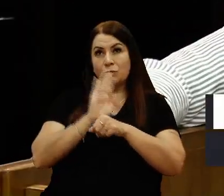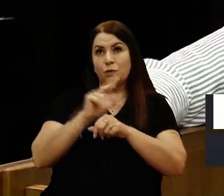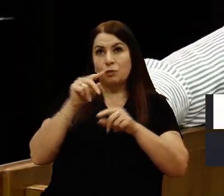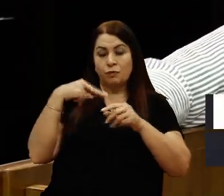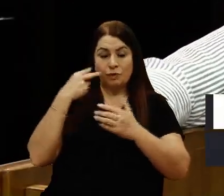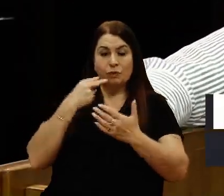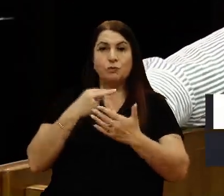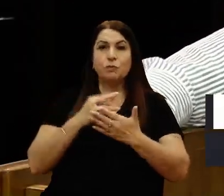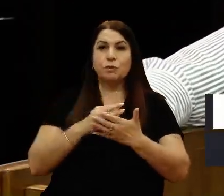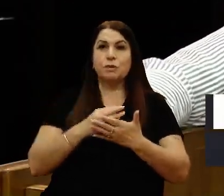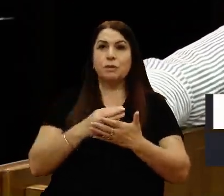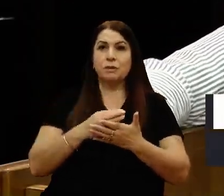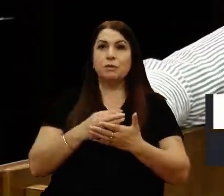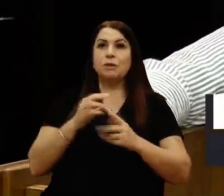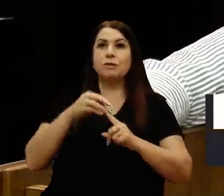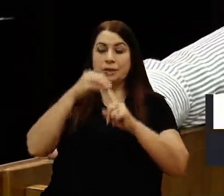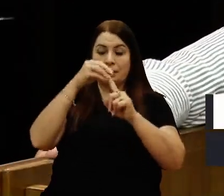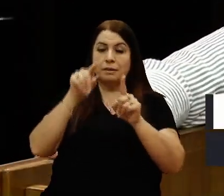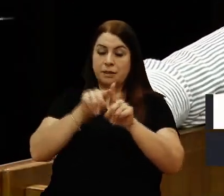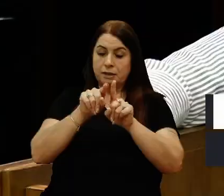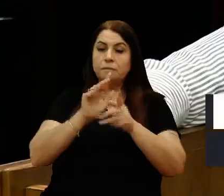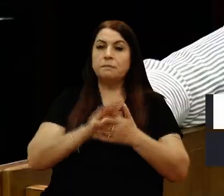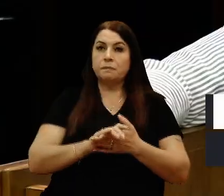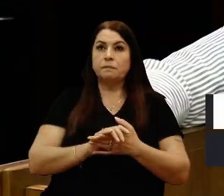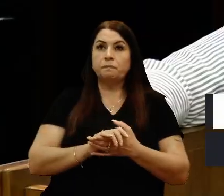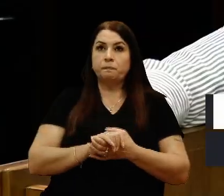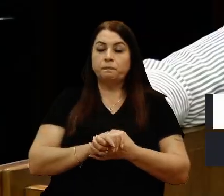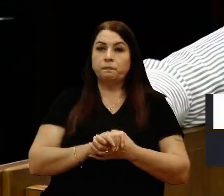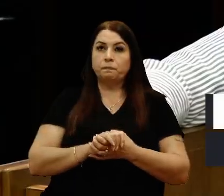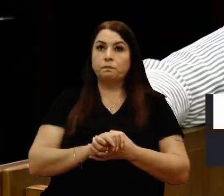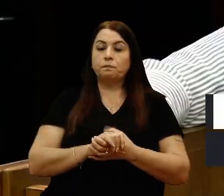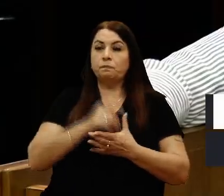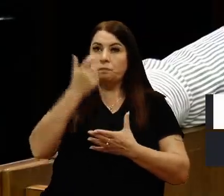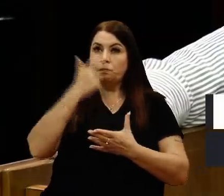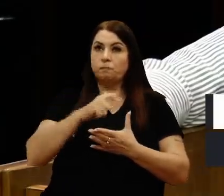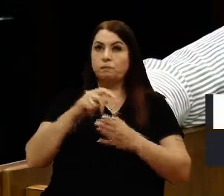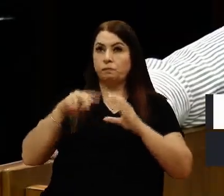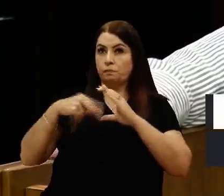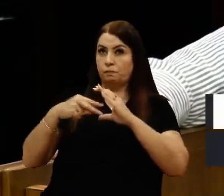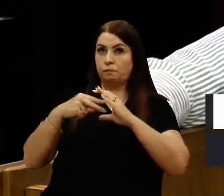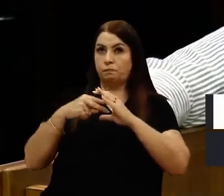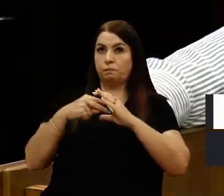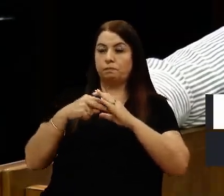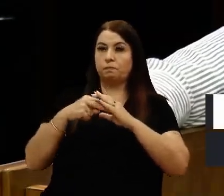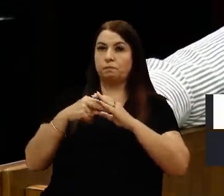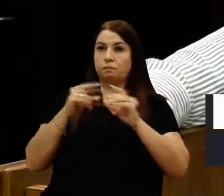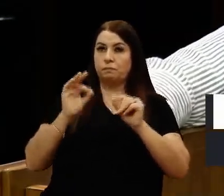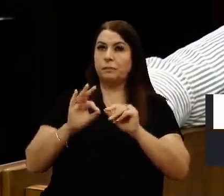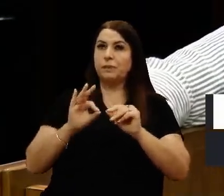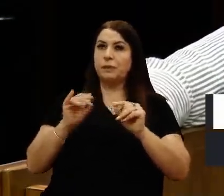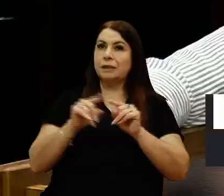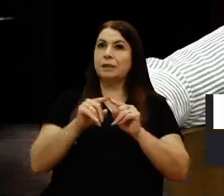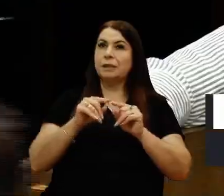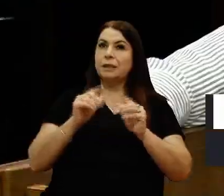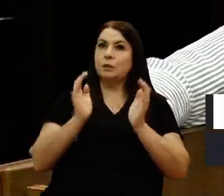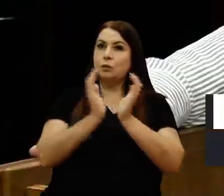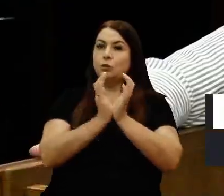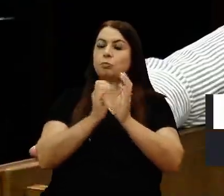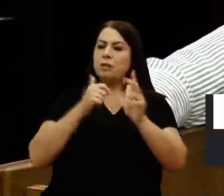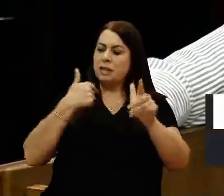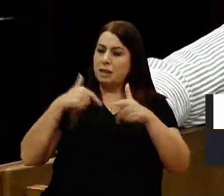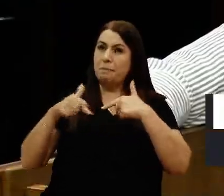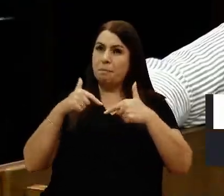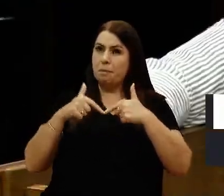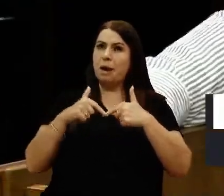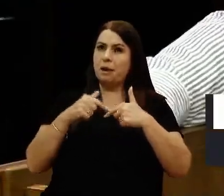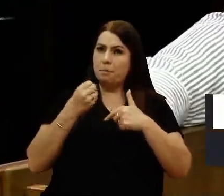Então, eu quero destacar aqui que eu acho que a nossa Câmara enxuta e a turma trabalha